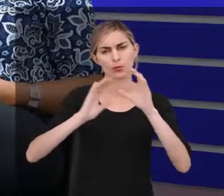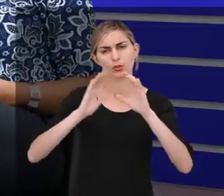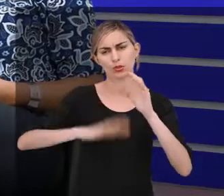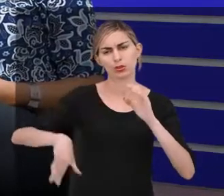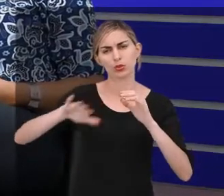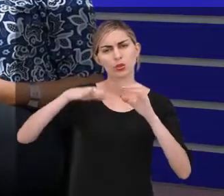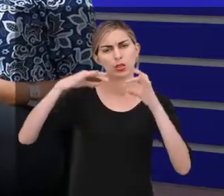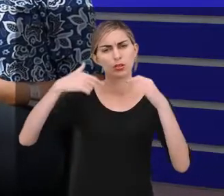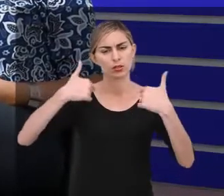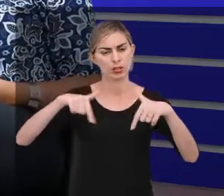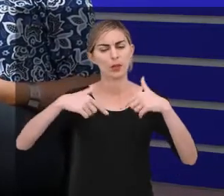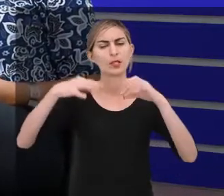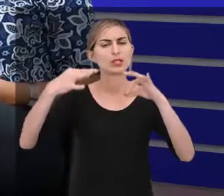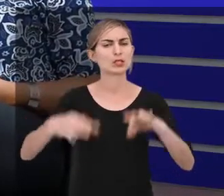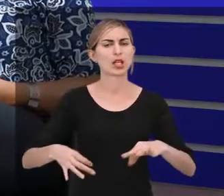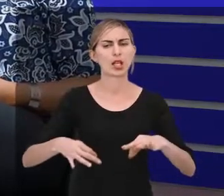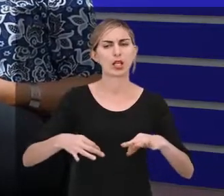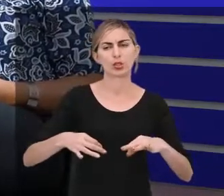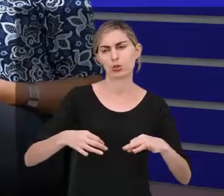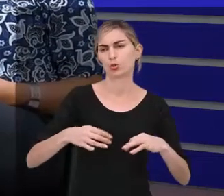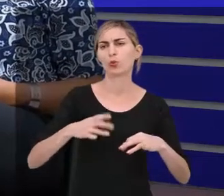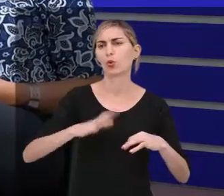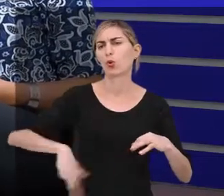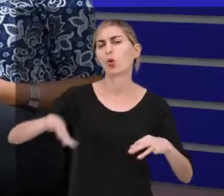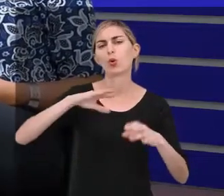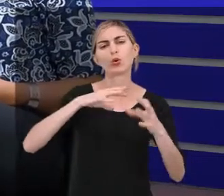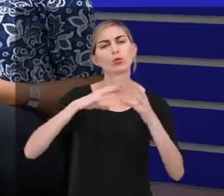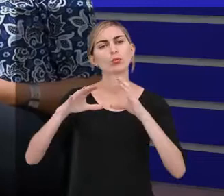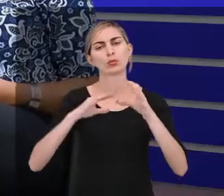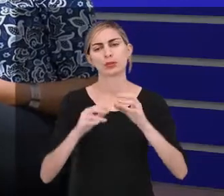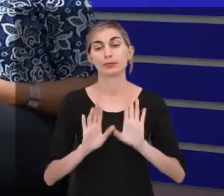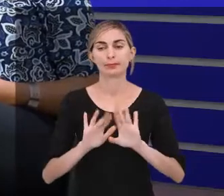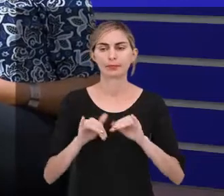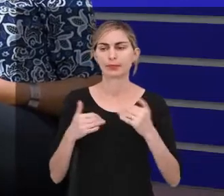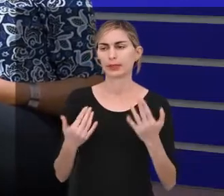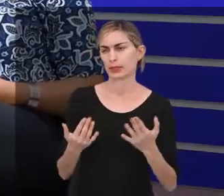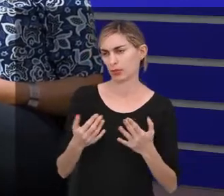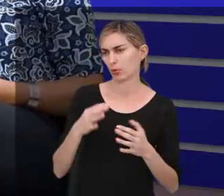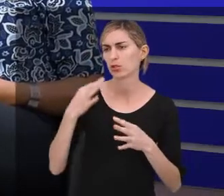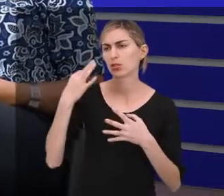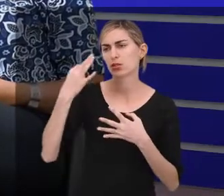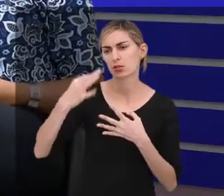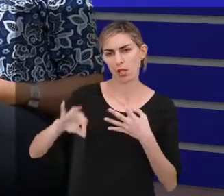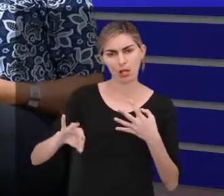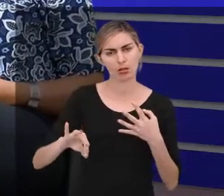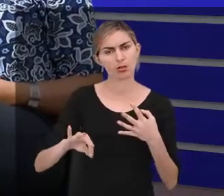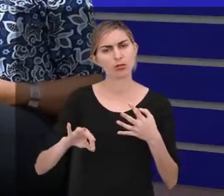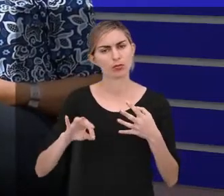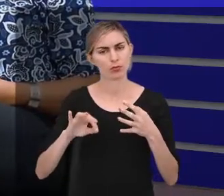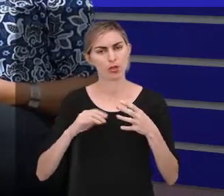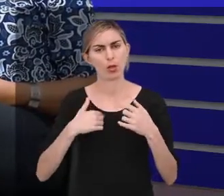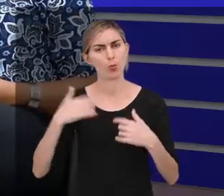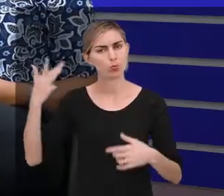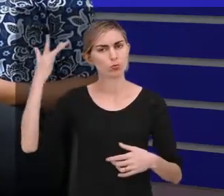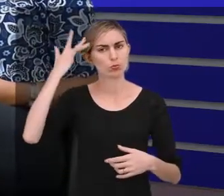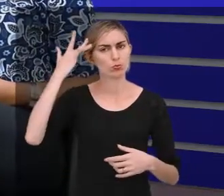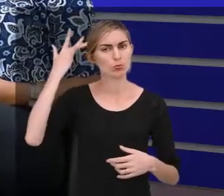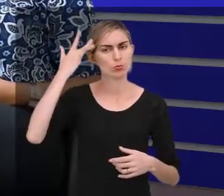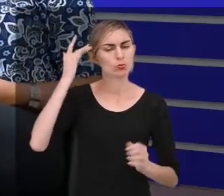ser assertivo no ambiente de trabalho na hora de se comunicar? Então, ser assertivo significa a gente ser